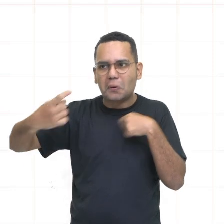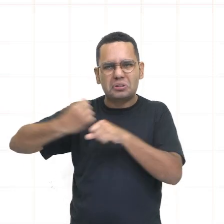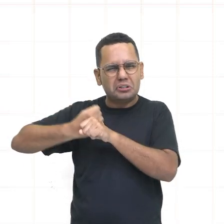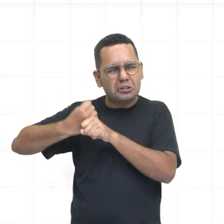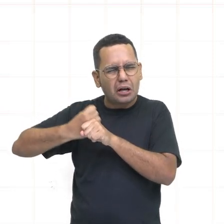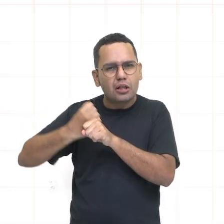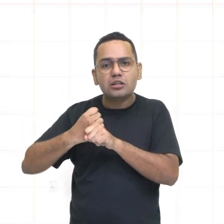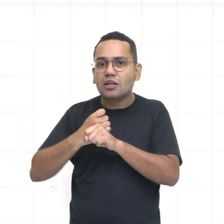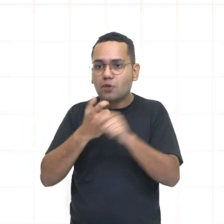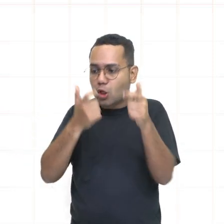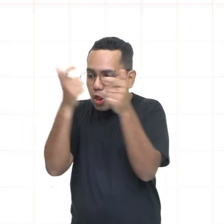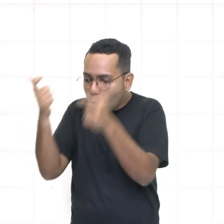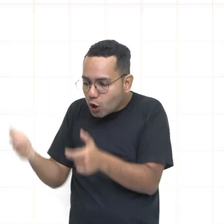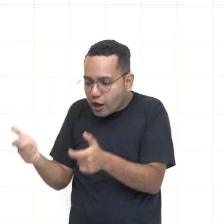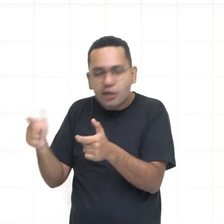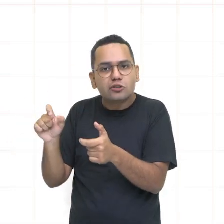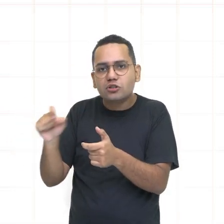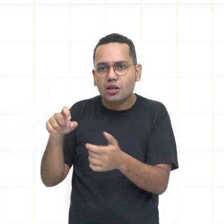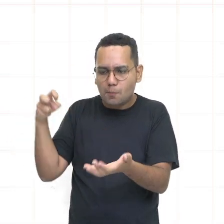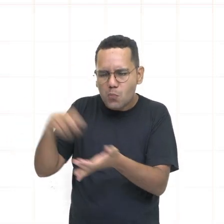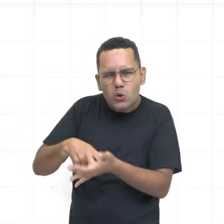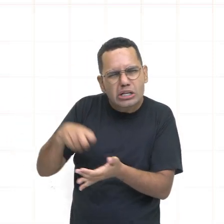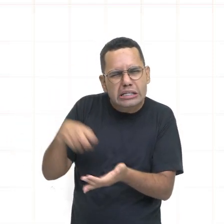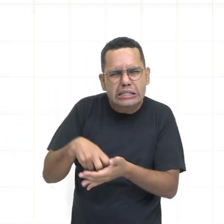ser automaticamente,